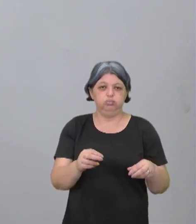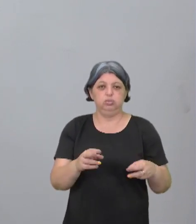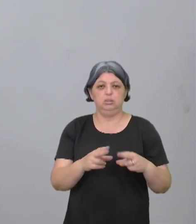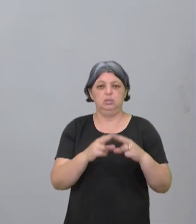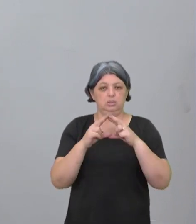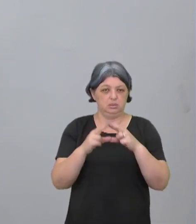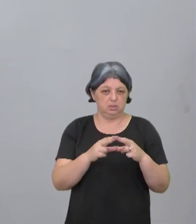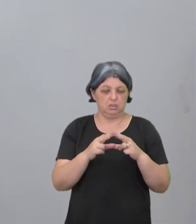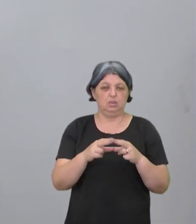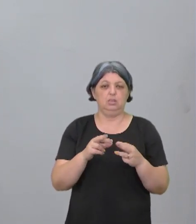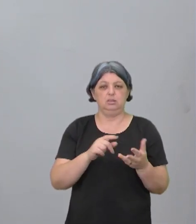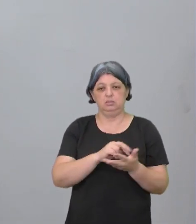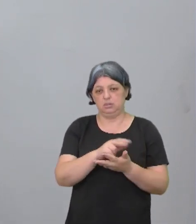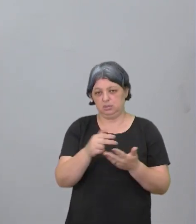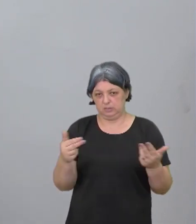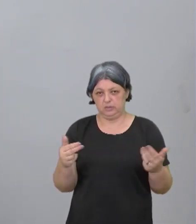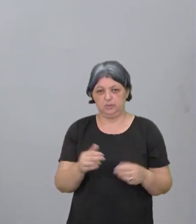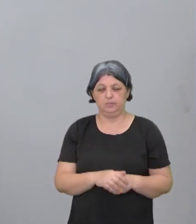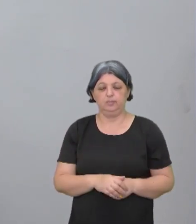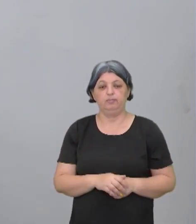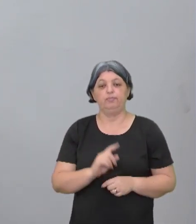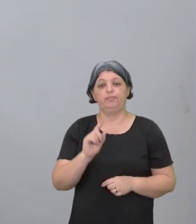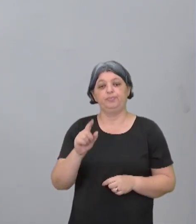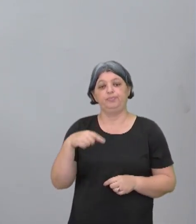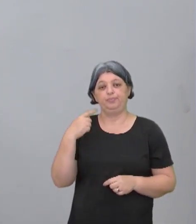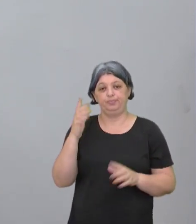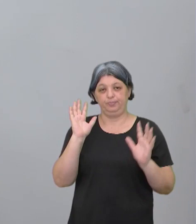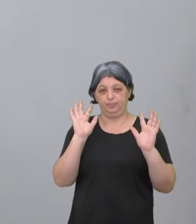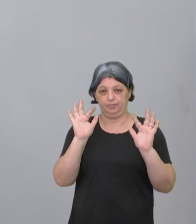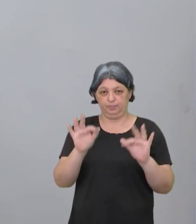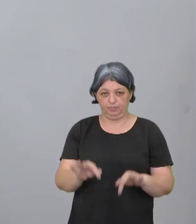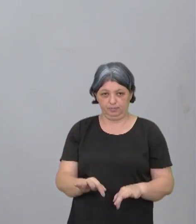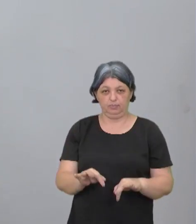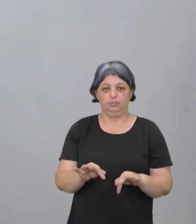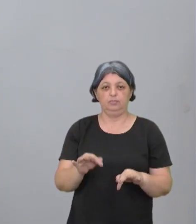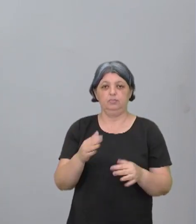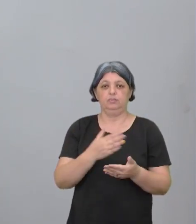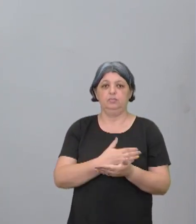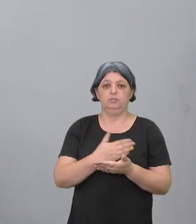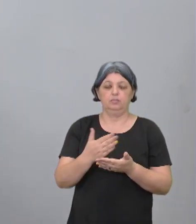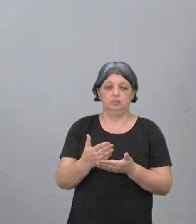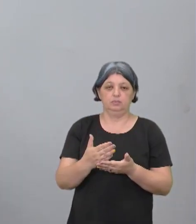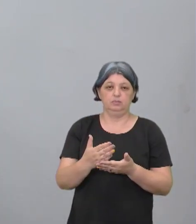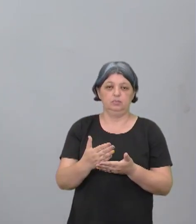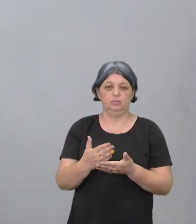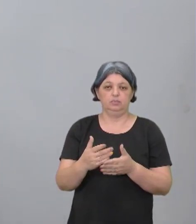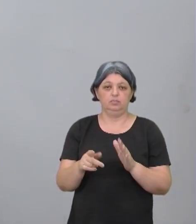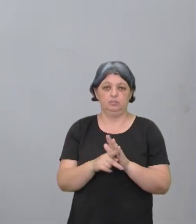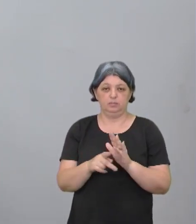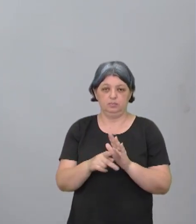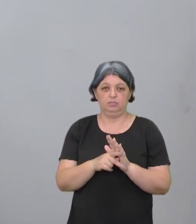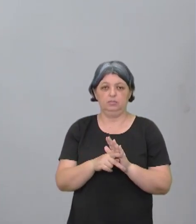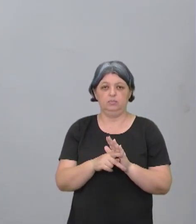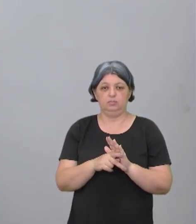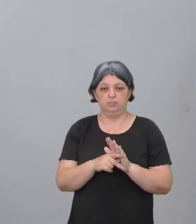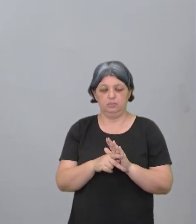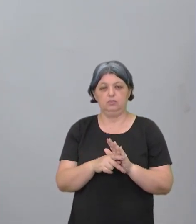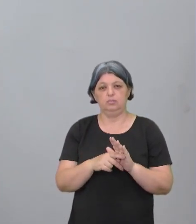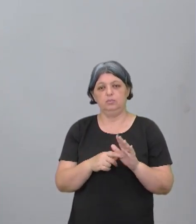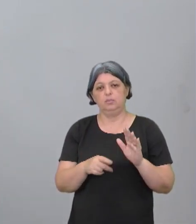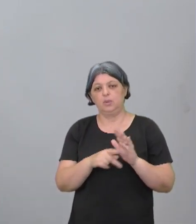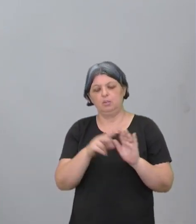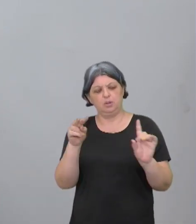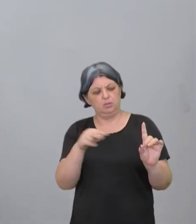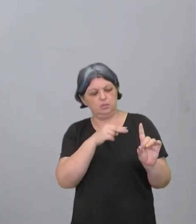terra, entre várias outras coisas. E depois, pra gente finalizar, a gente traz essa linha de justamente olhar de,